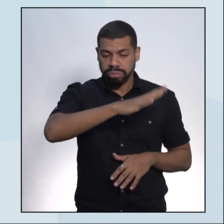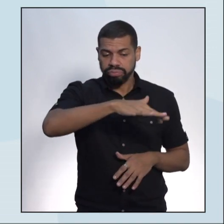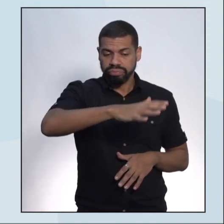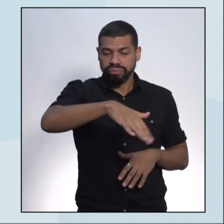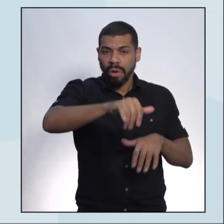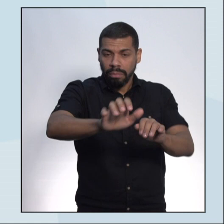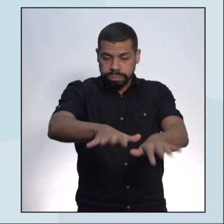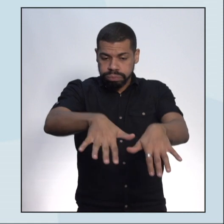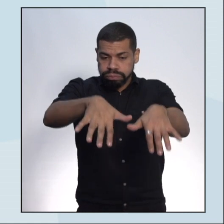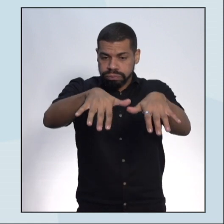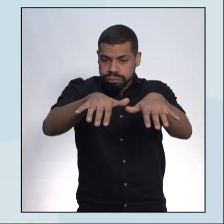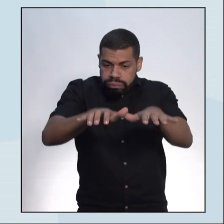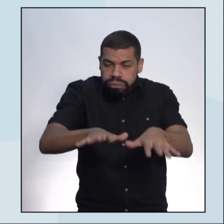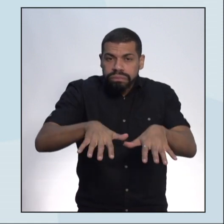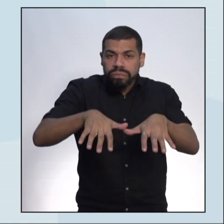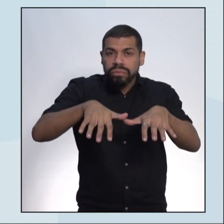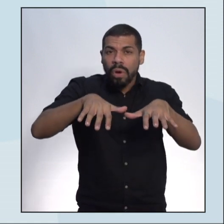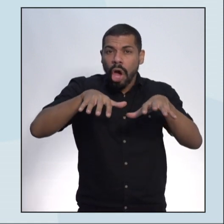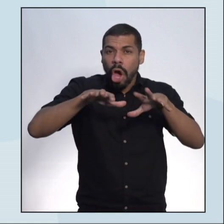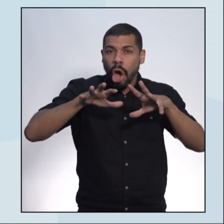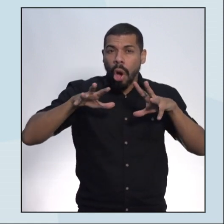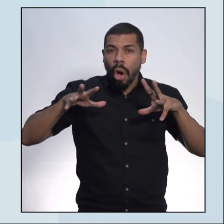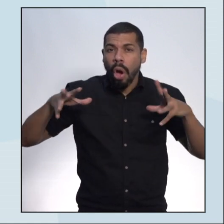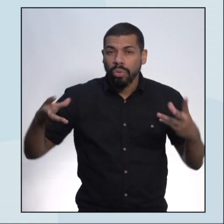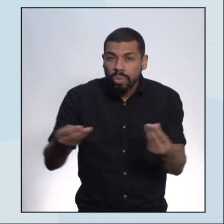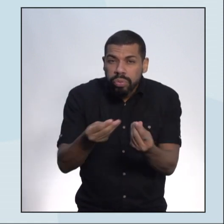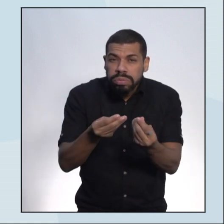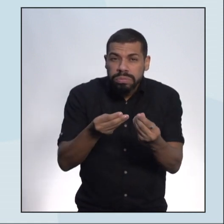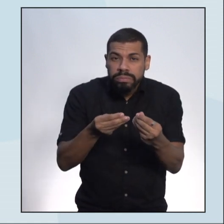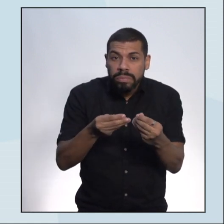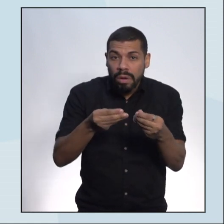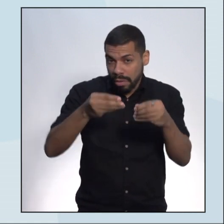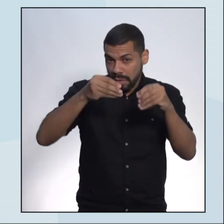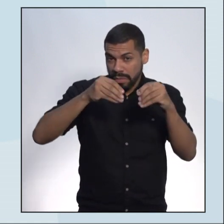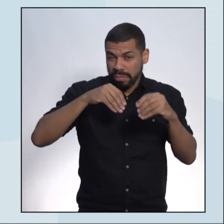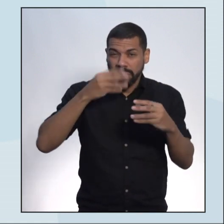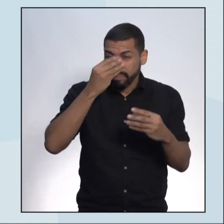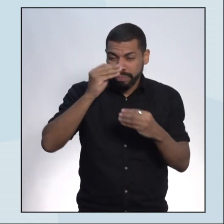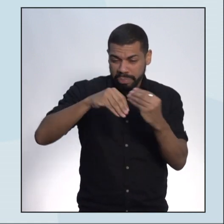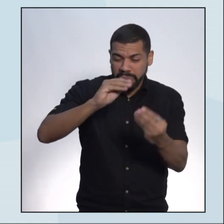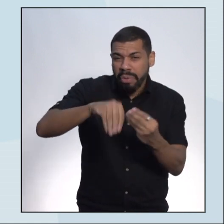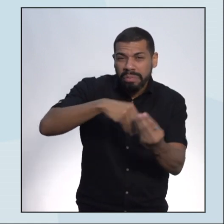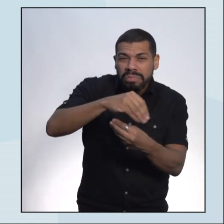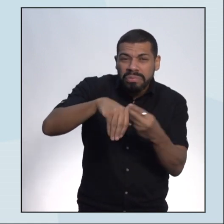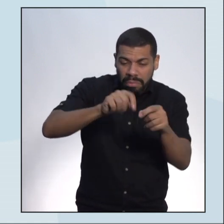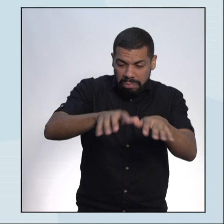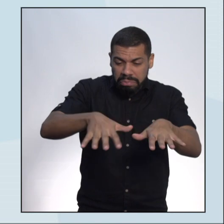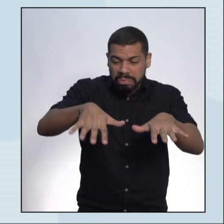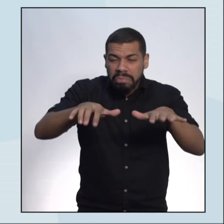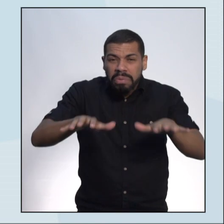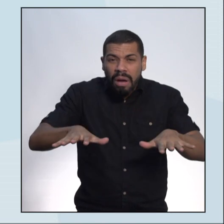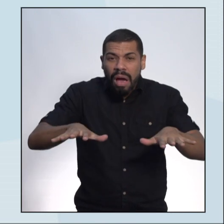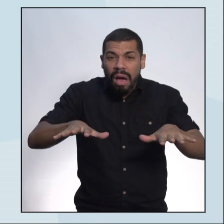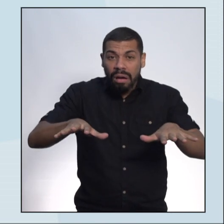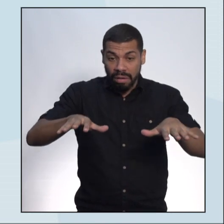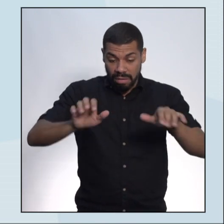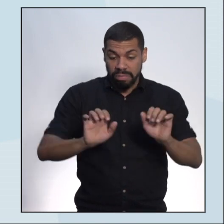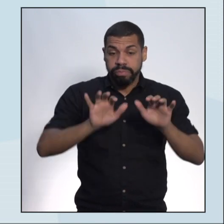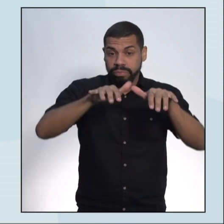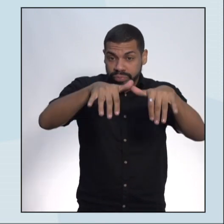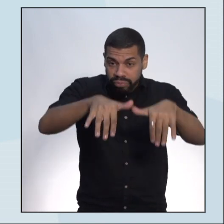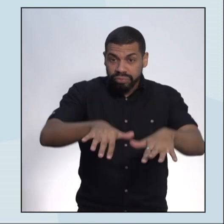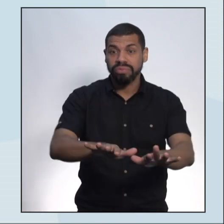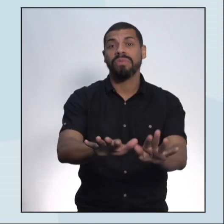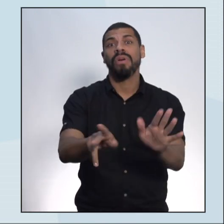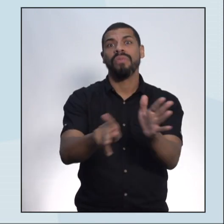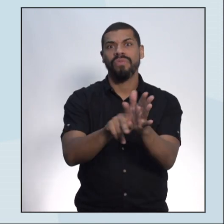determinado momento, ela vai pegar toda essa garrafa, né, esse lixo que está na praia, que foi descartado de forma inadequada, e vai levar